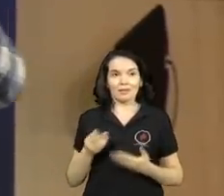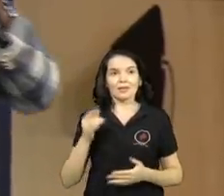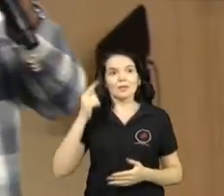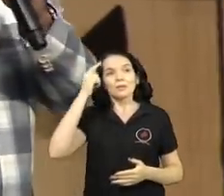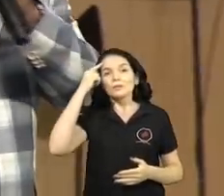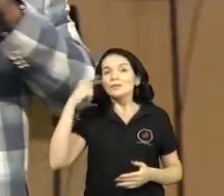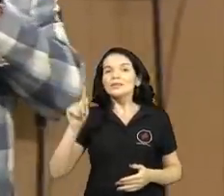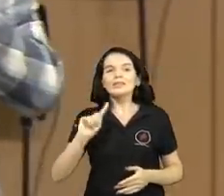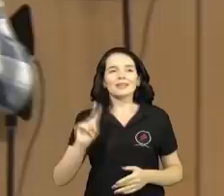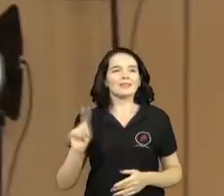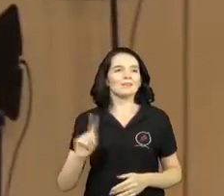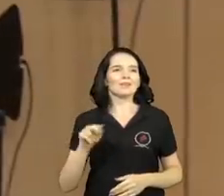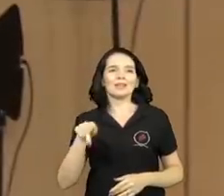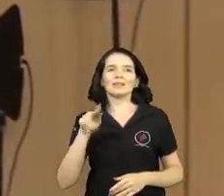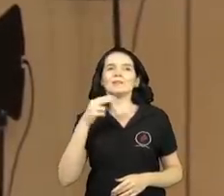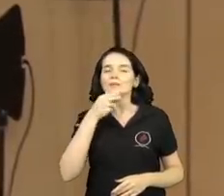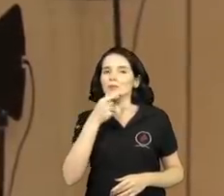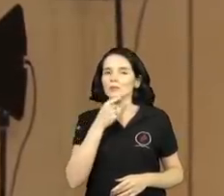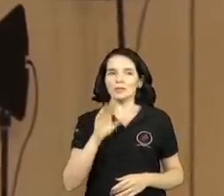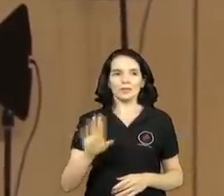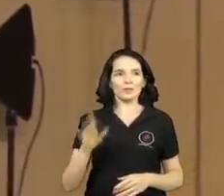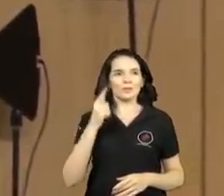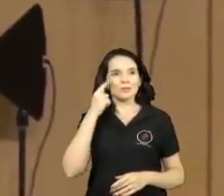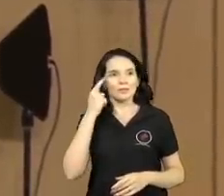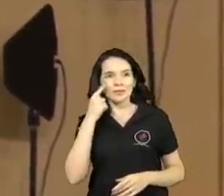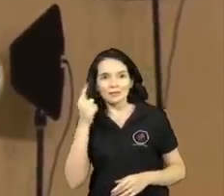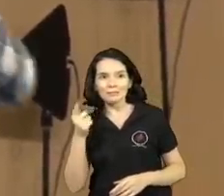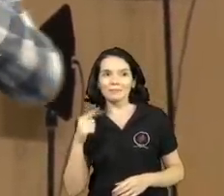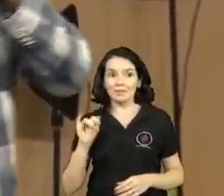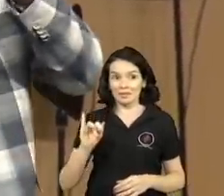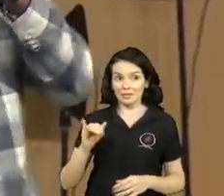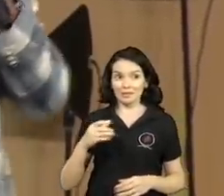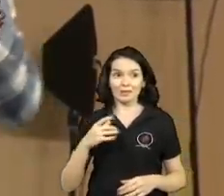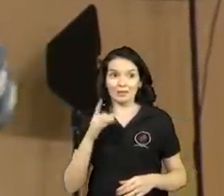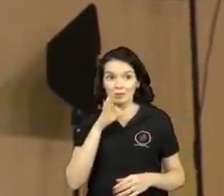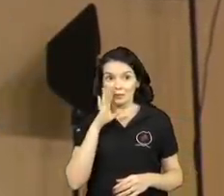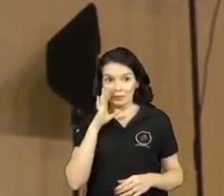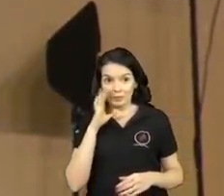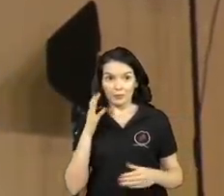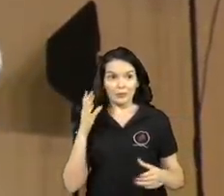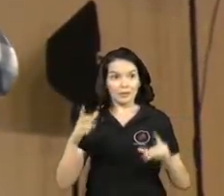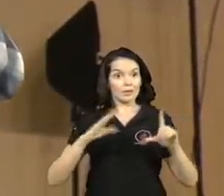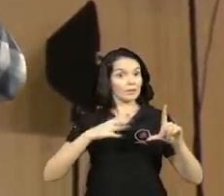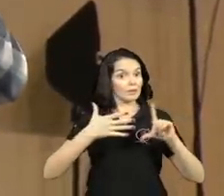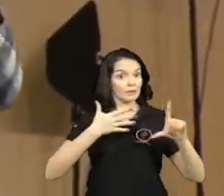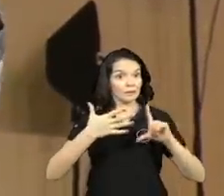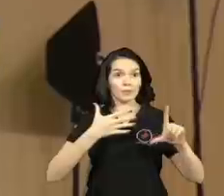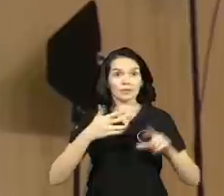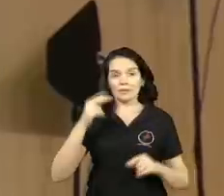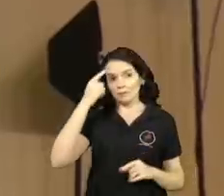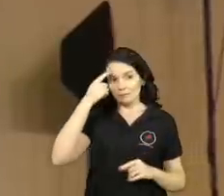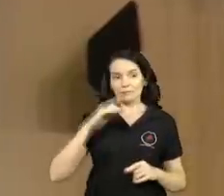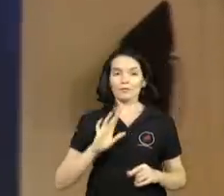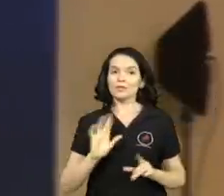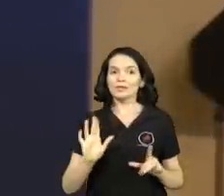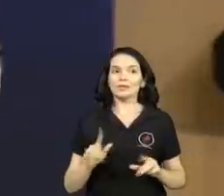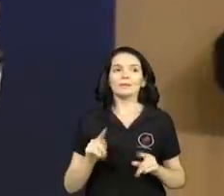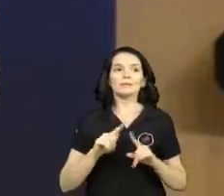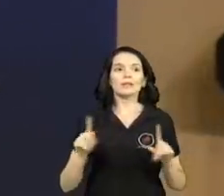sei, não consigo te ver, você que está em alguma igreja recebendo essa transmissão, nem sei quem você é, mas Deus sabe tudo a teu